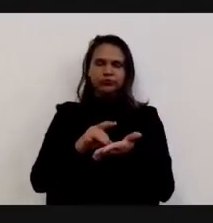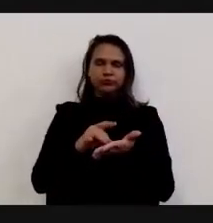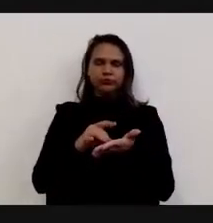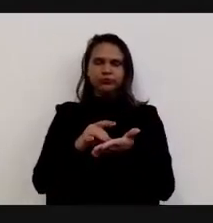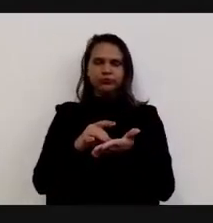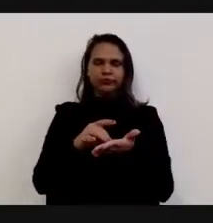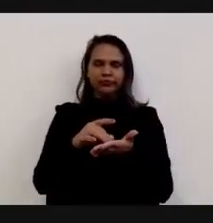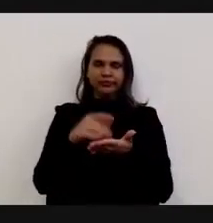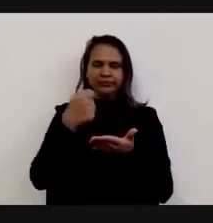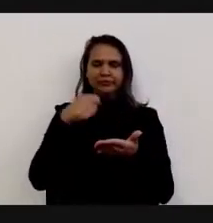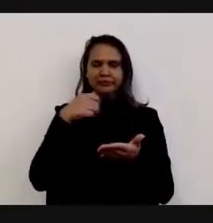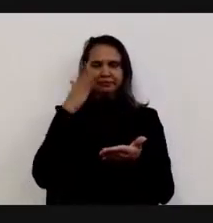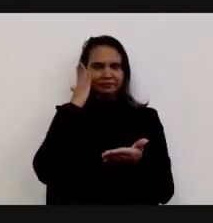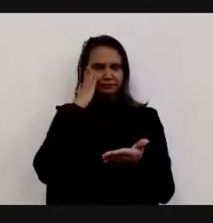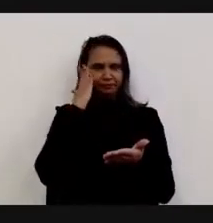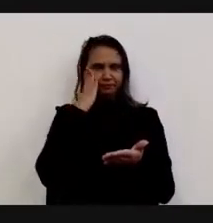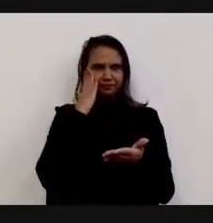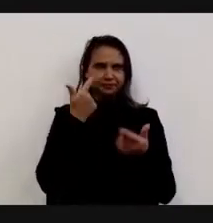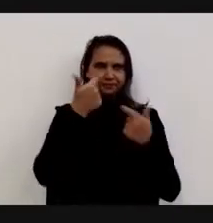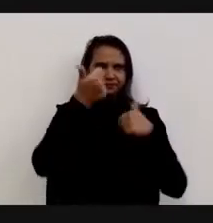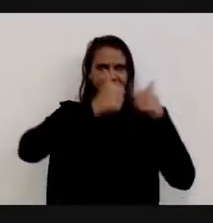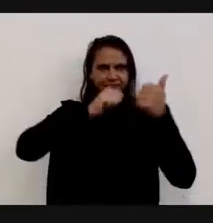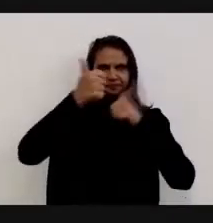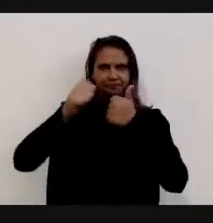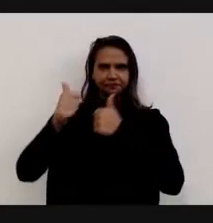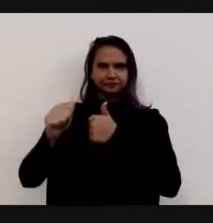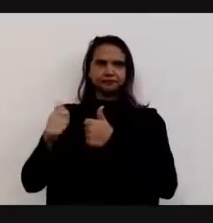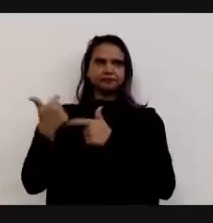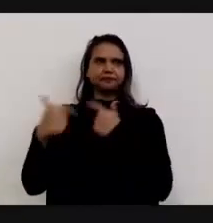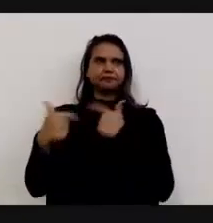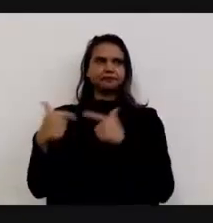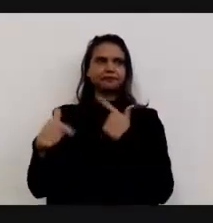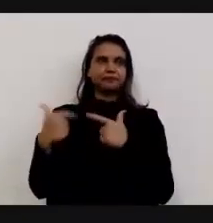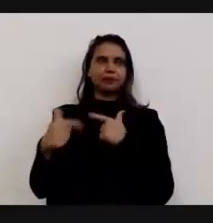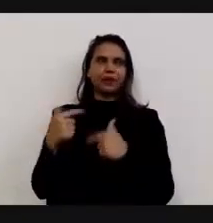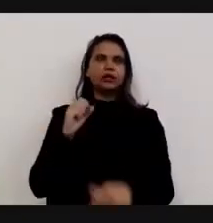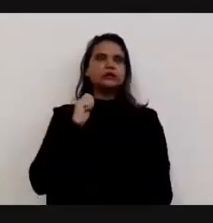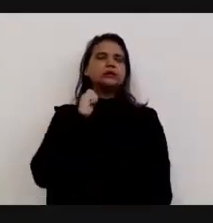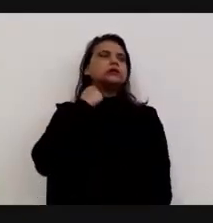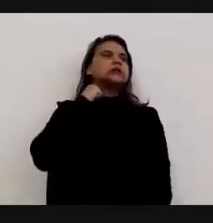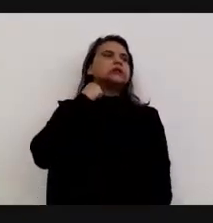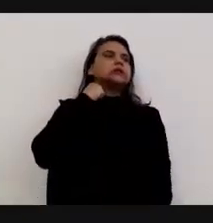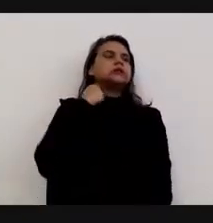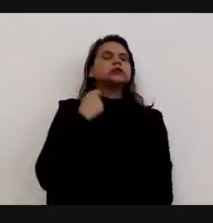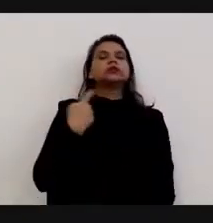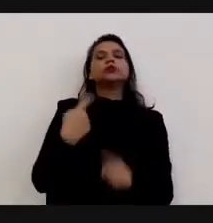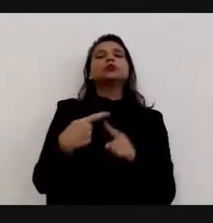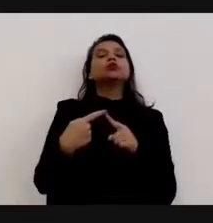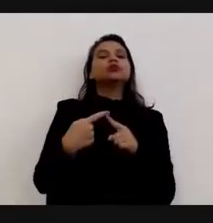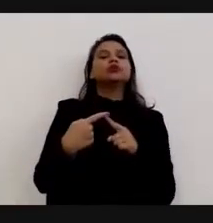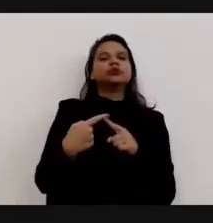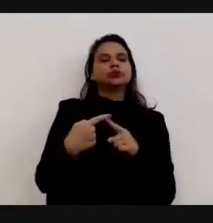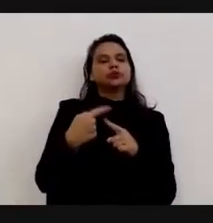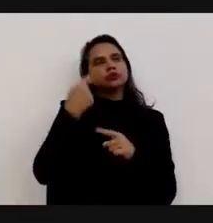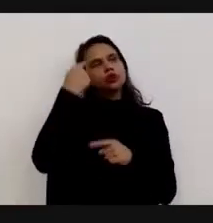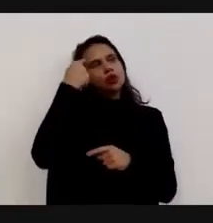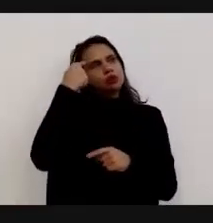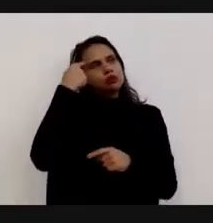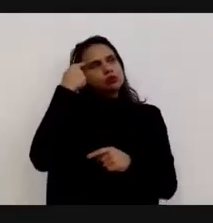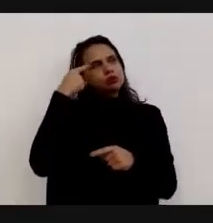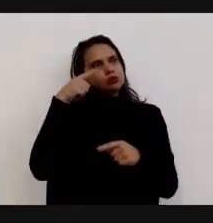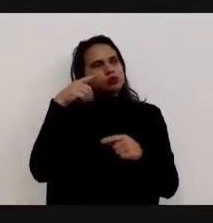estresse no trabalho, que é muito difícil, porque o ser humano é uma síntese dos seus processos psicológicos e das